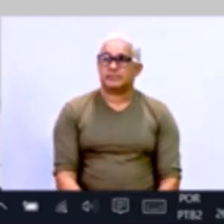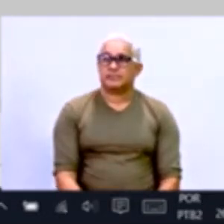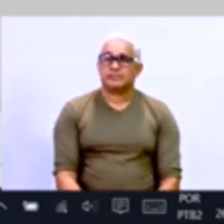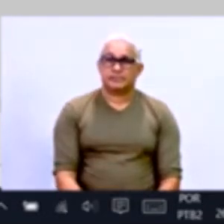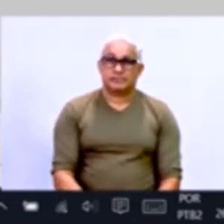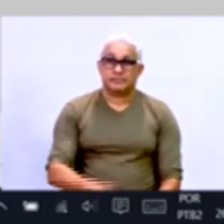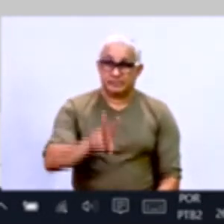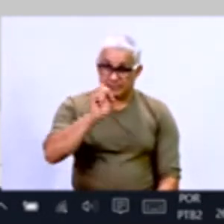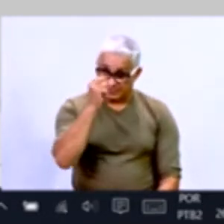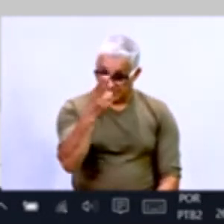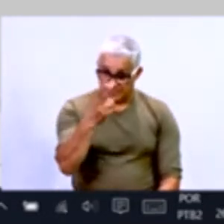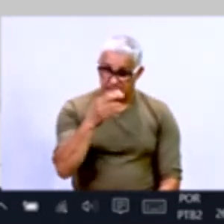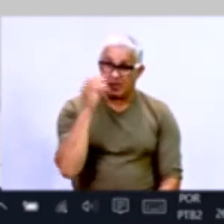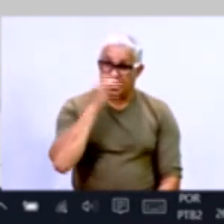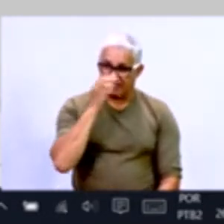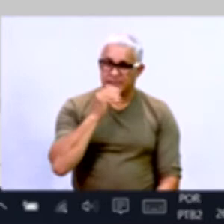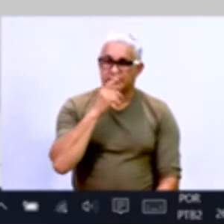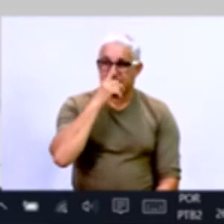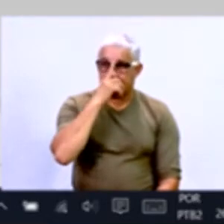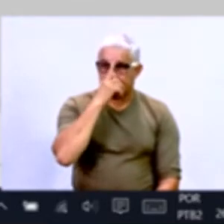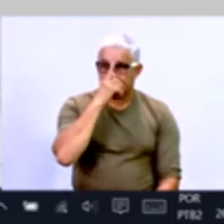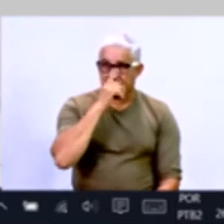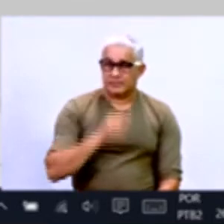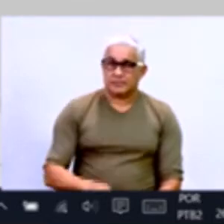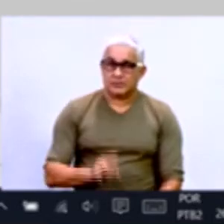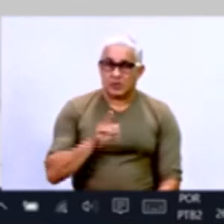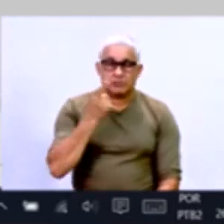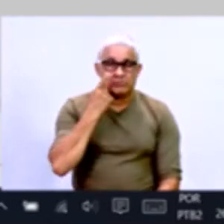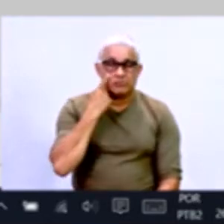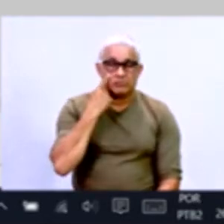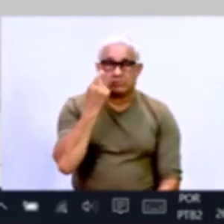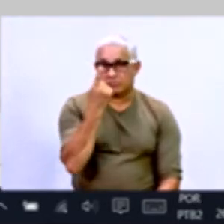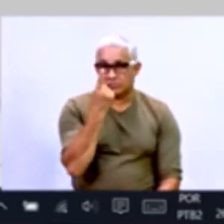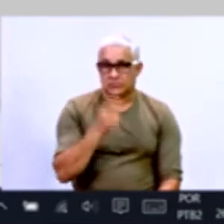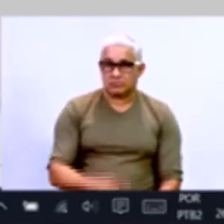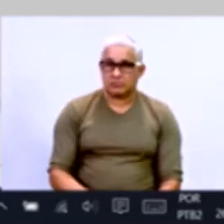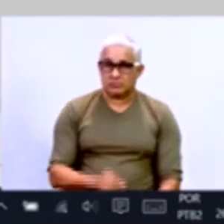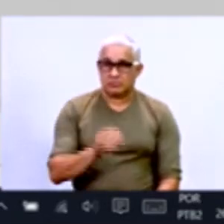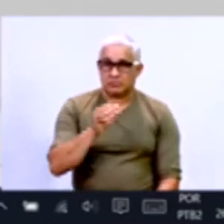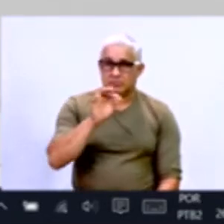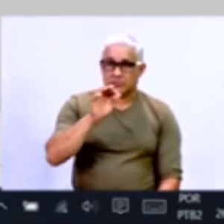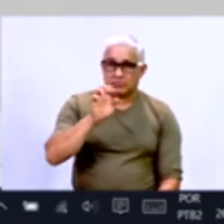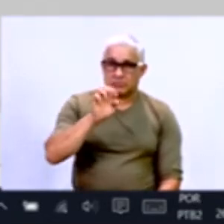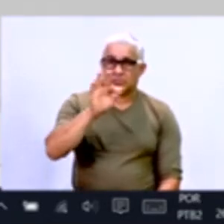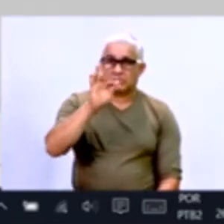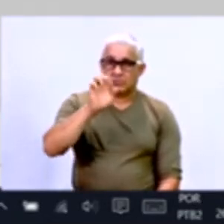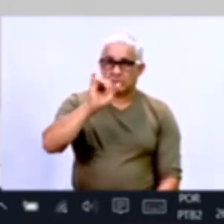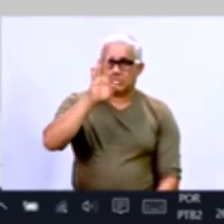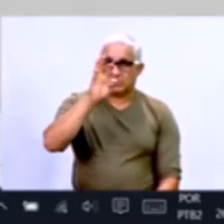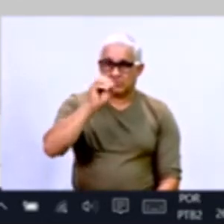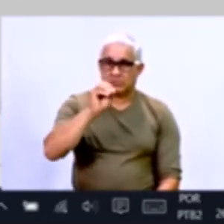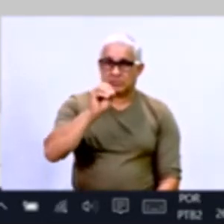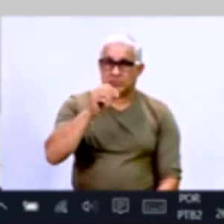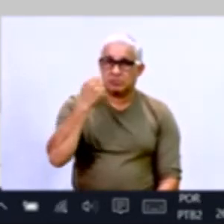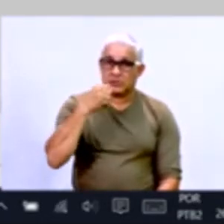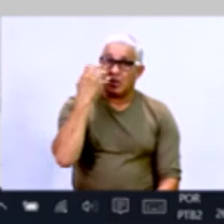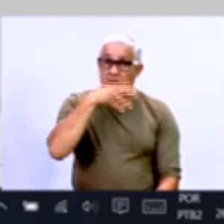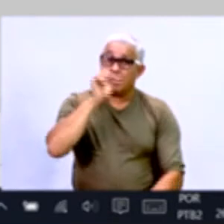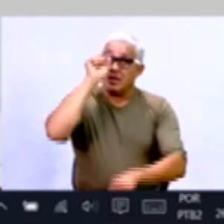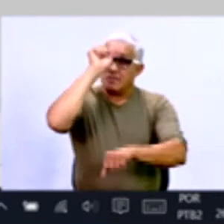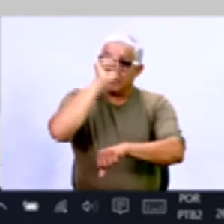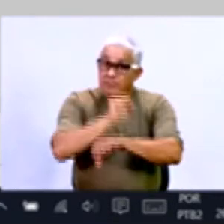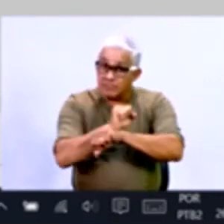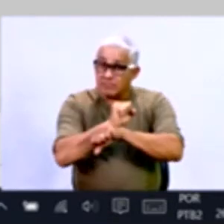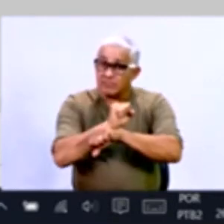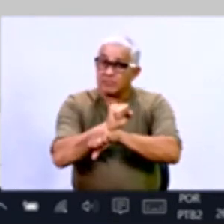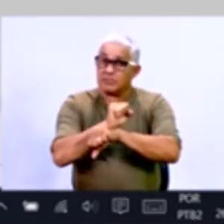Viram como ficou mais rápido? Só uma observação, para aplicar um efeito, eu tenho que estar com a música parada, tá? Eu tenho que parar